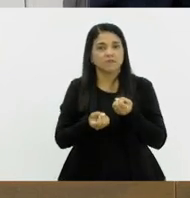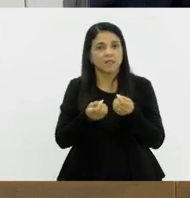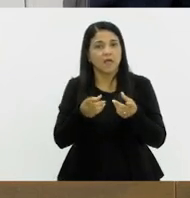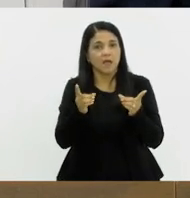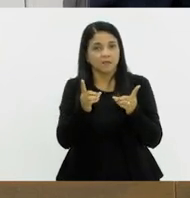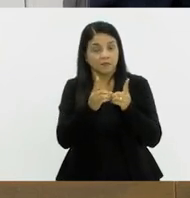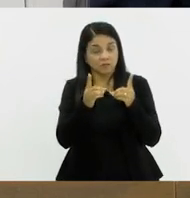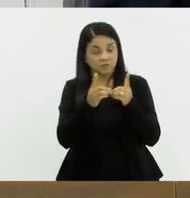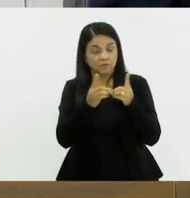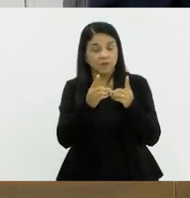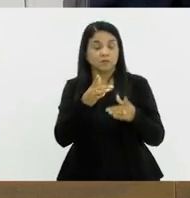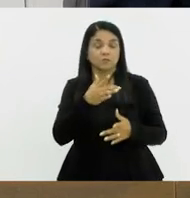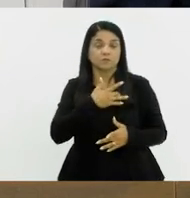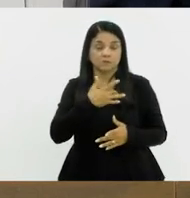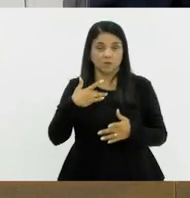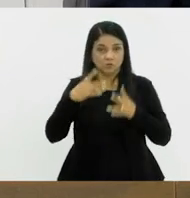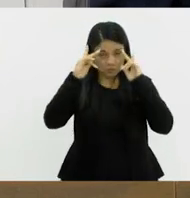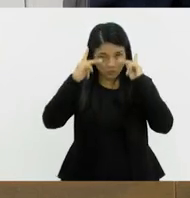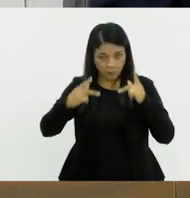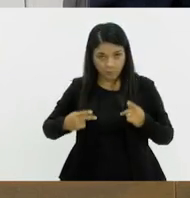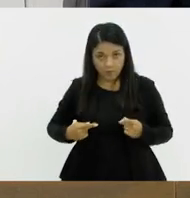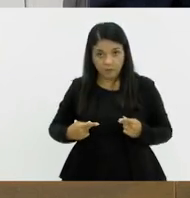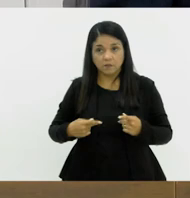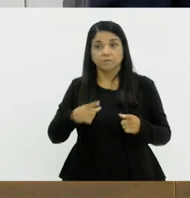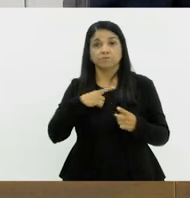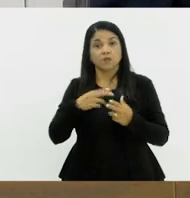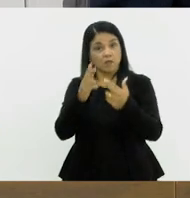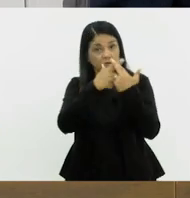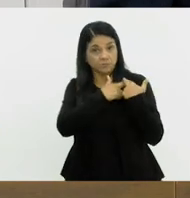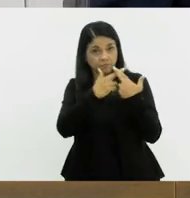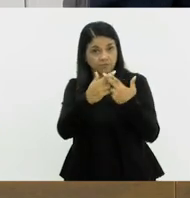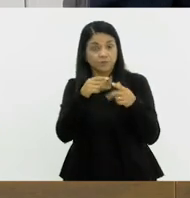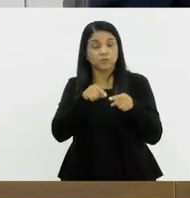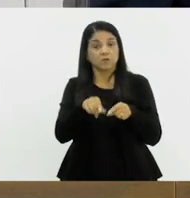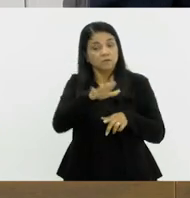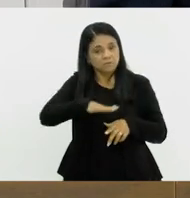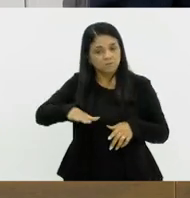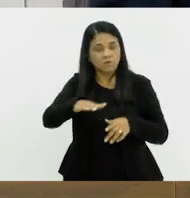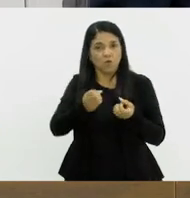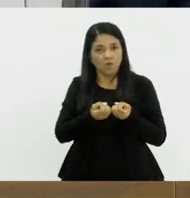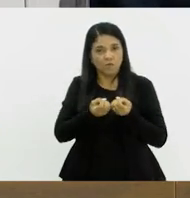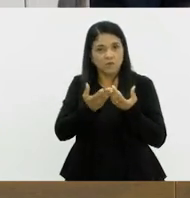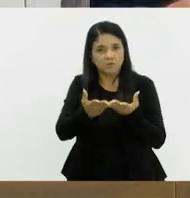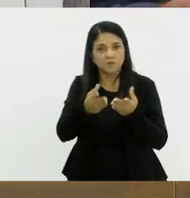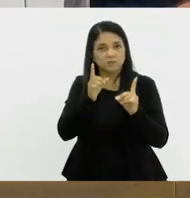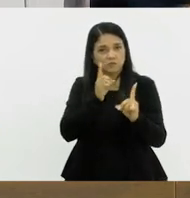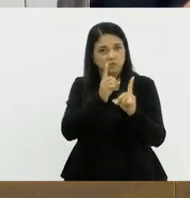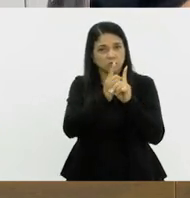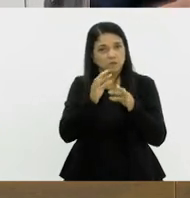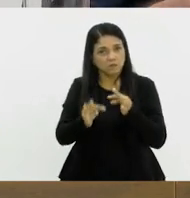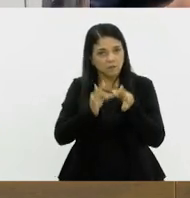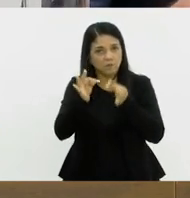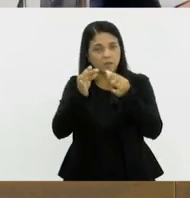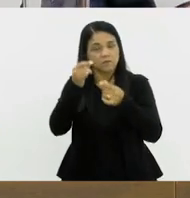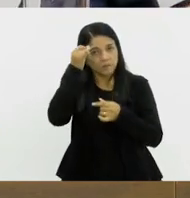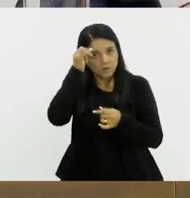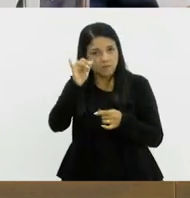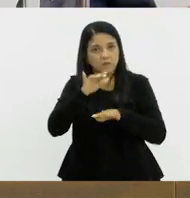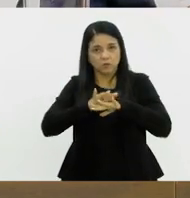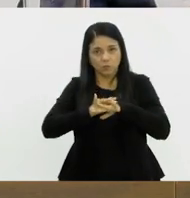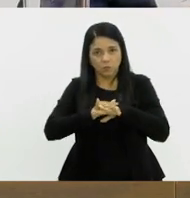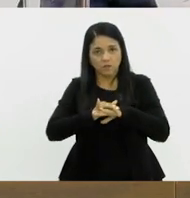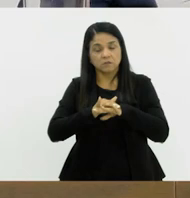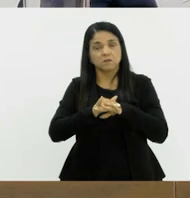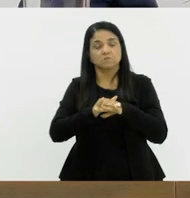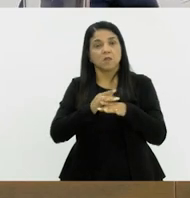sob responsabilidade técnica. Esse estabelecimento tem como objetivo principal oferecer cuidados, diagnóstico, tratamentos, prevenção de doenças,